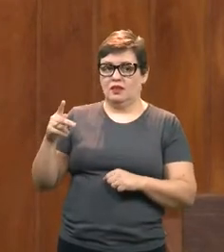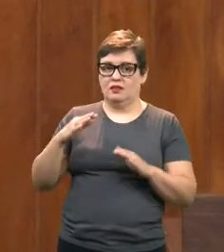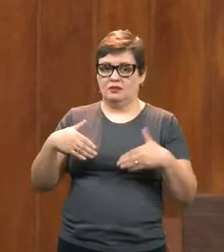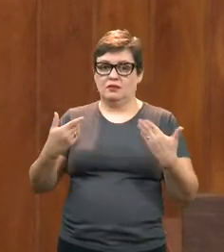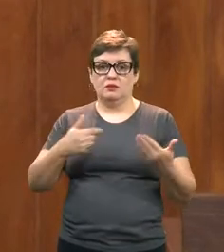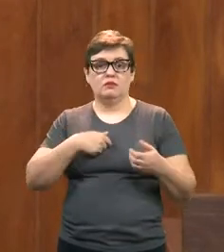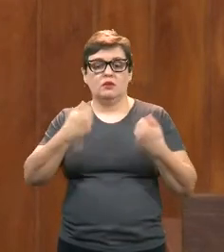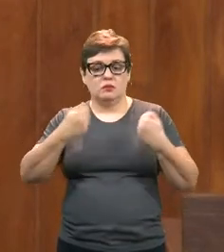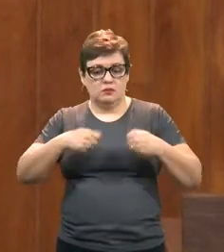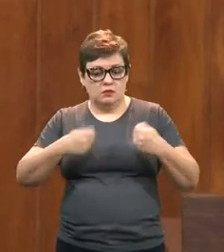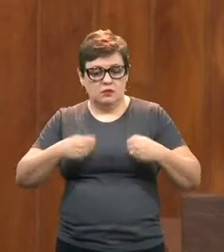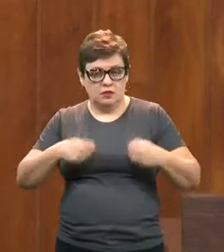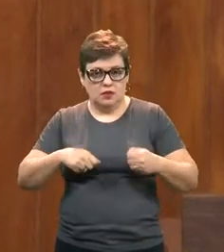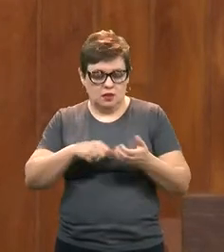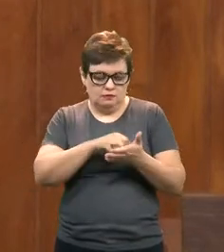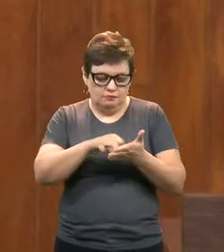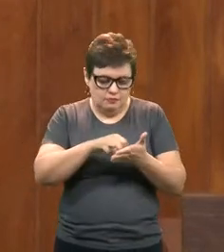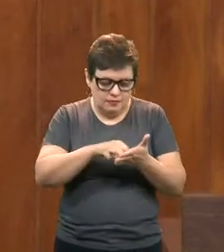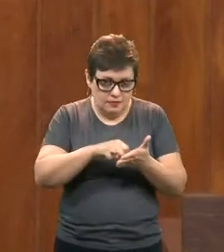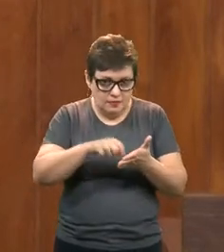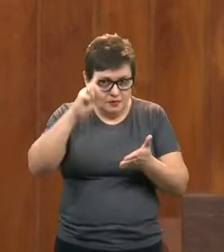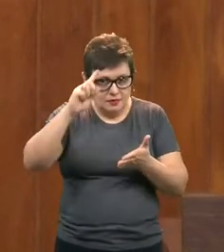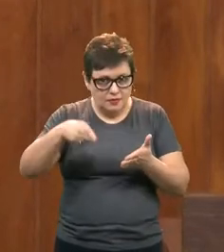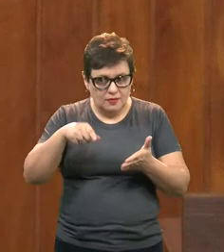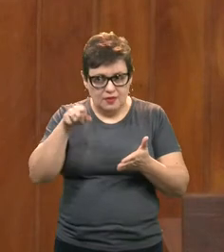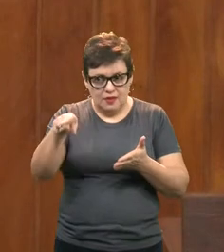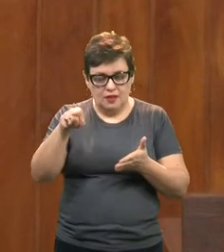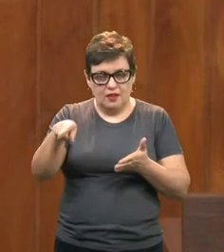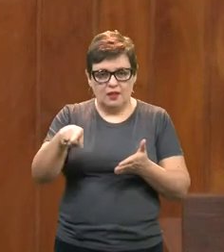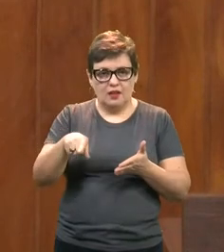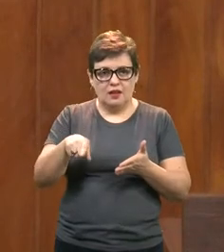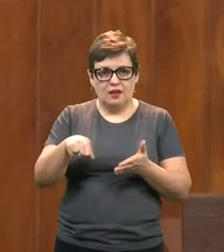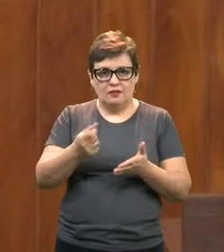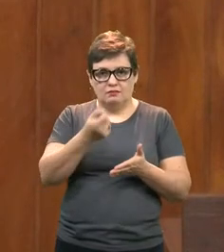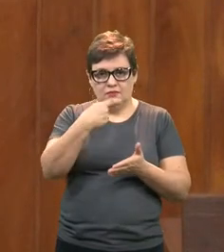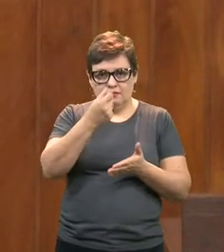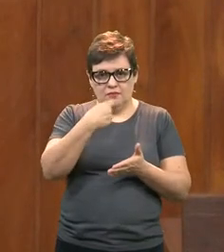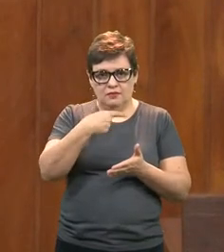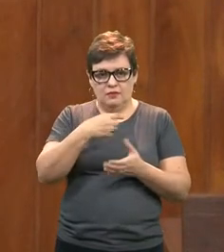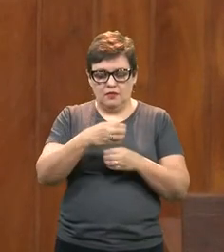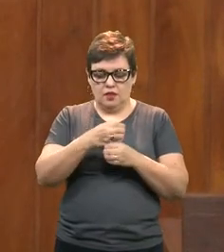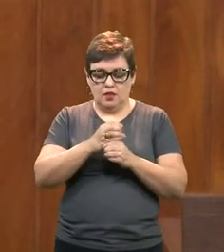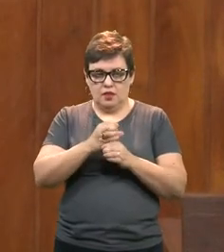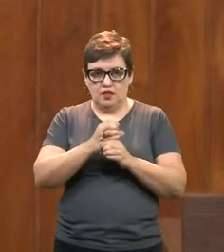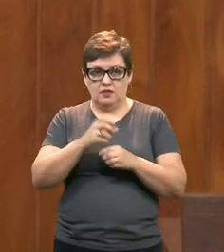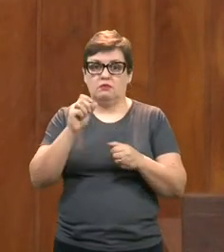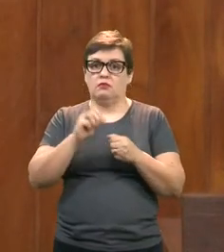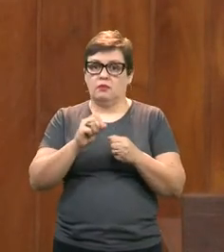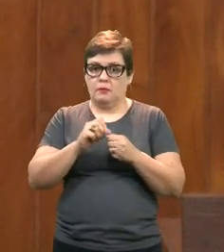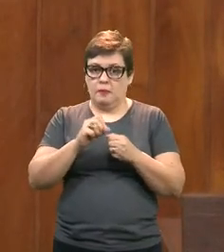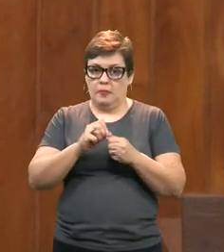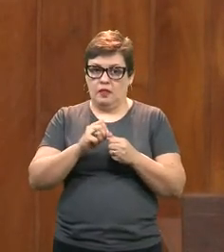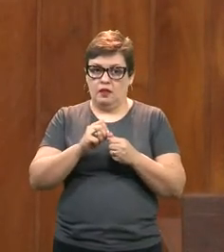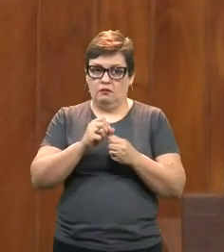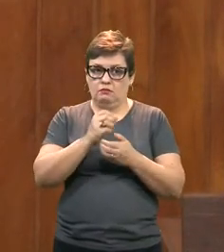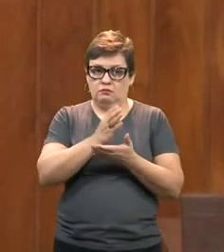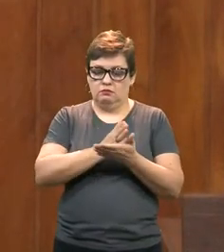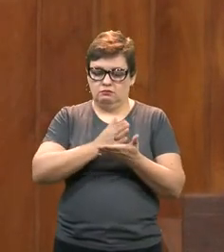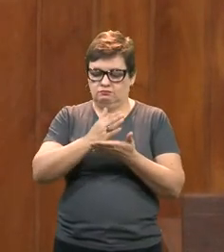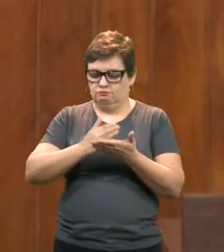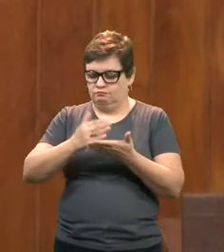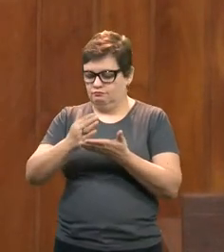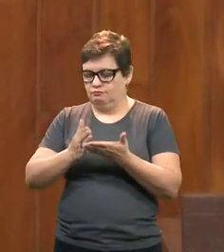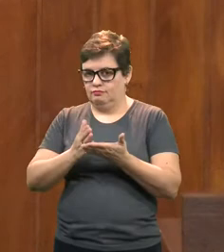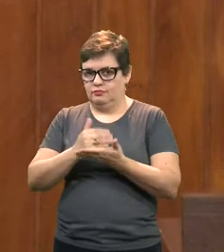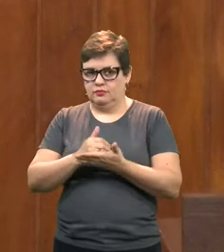ciência. E é isso que eu faço. Faço e divido. Meu início no mestrado, e o meu